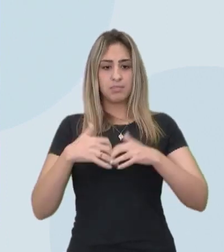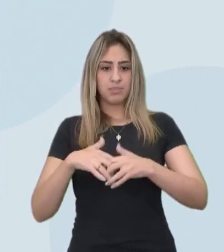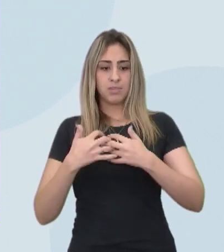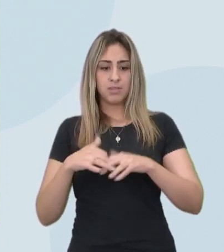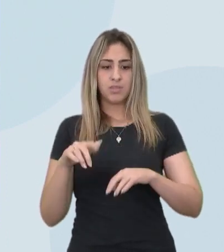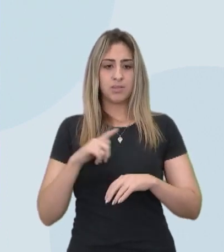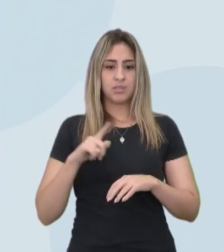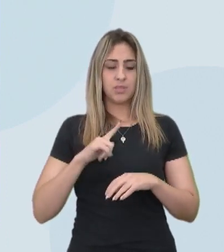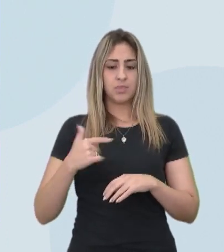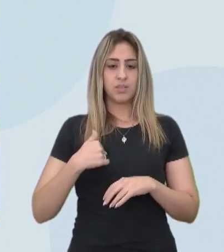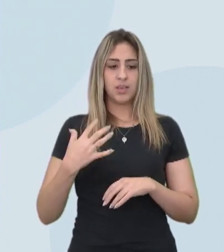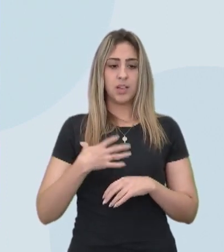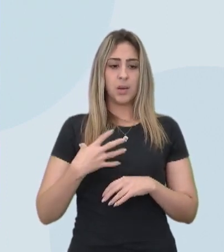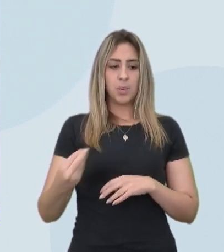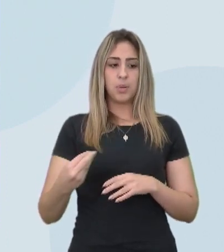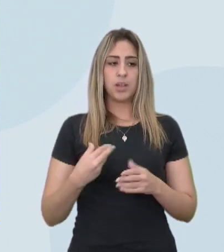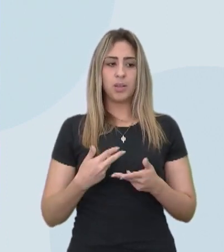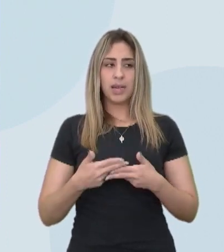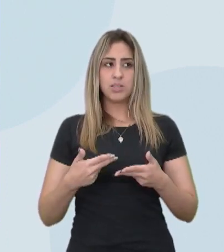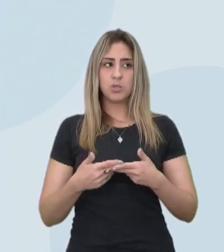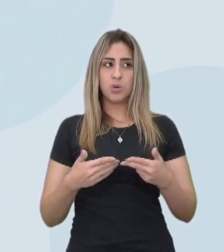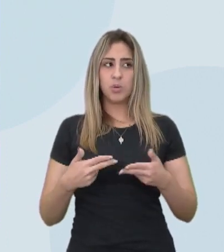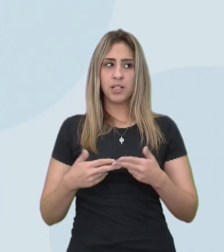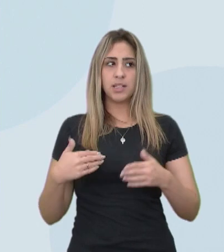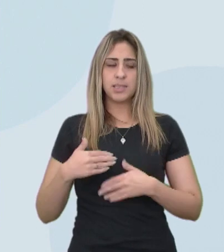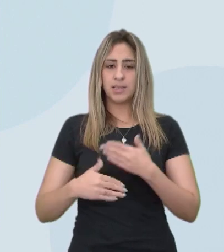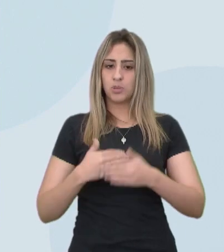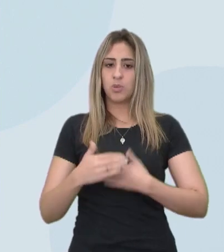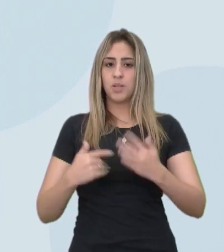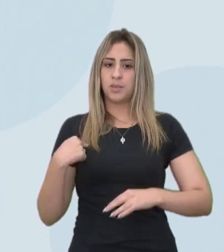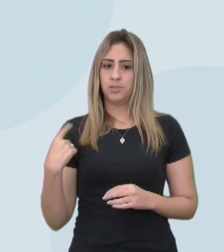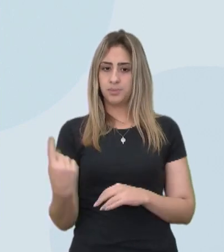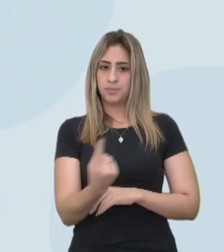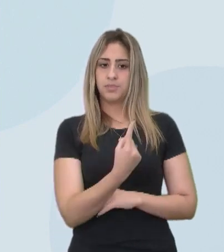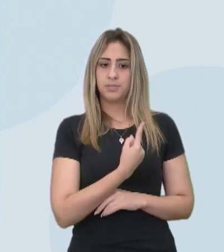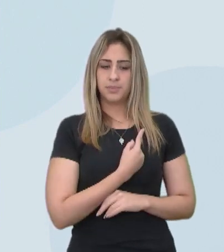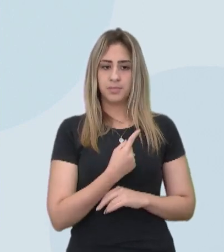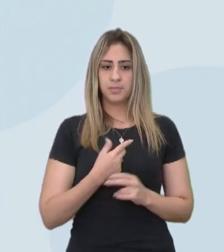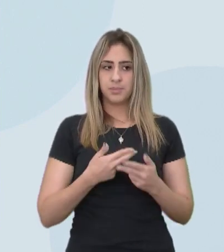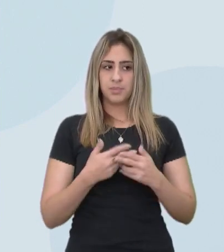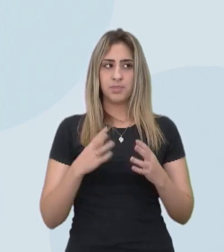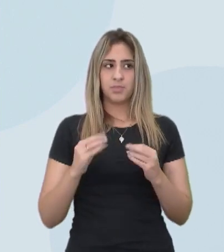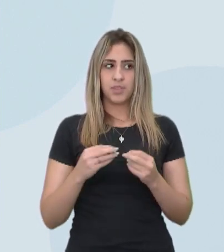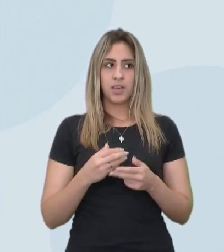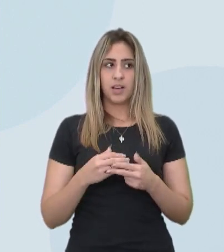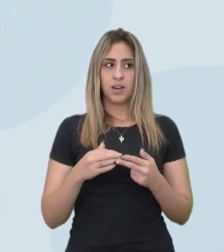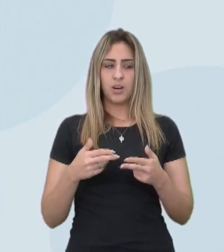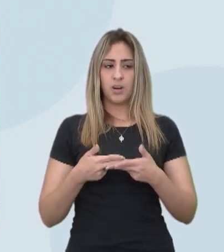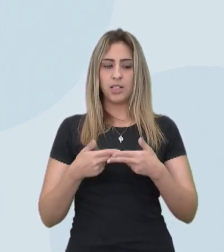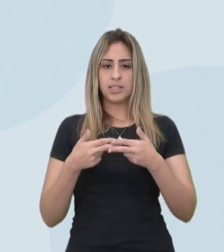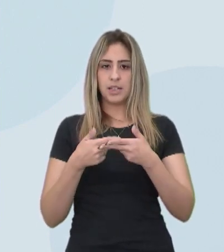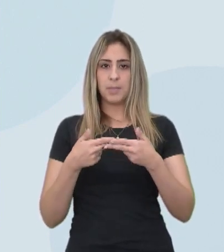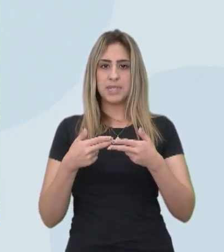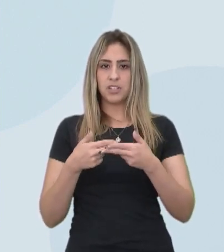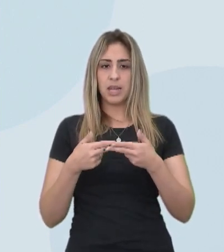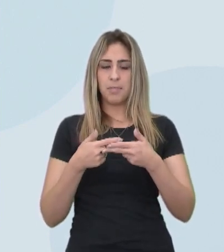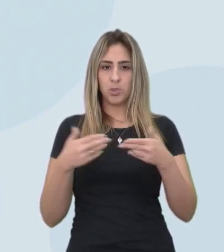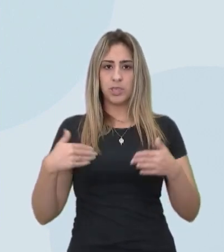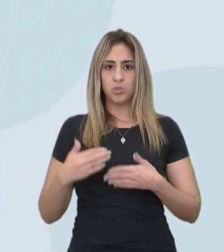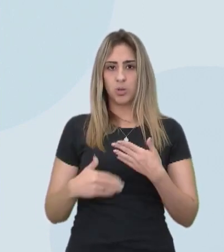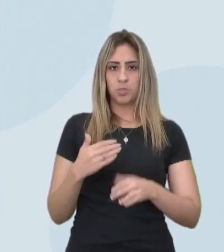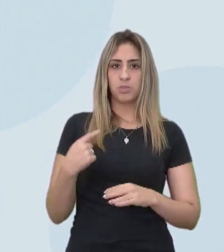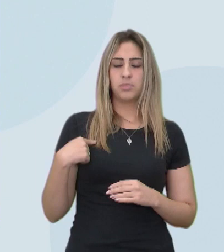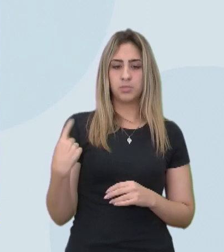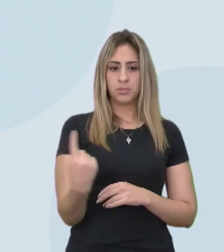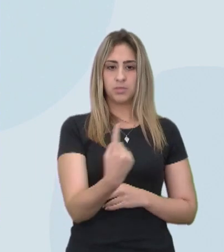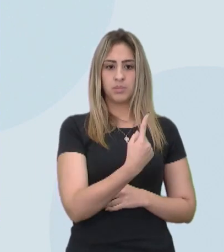tiver meus filhos vão poder comer à vontade, tanto que em casa tem que todos os recipientes de mantimento estarem cheios, porque